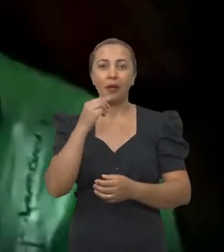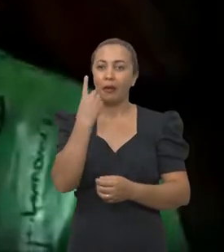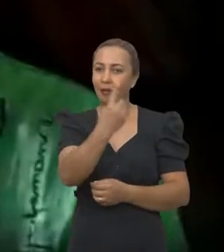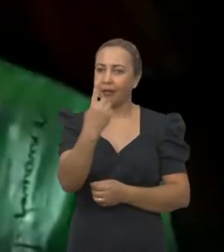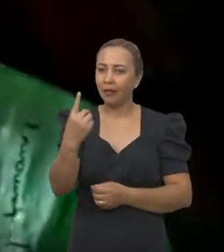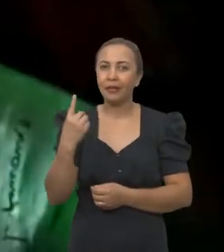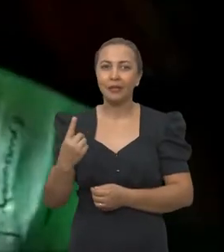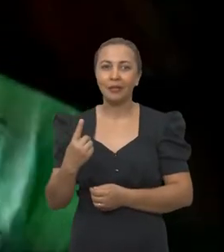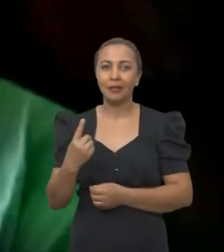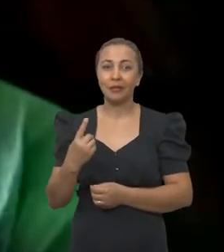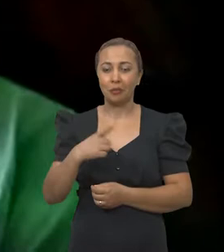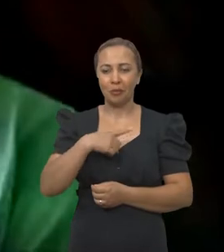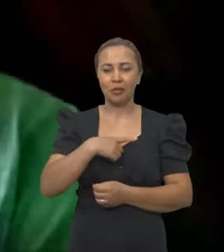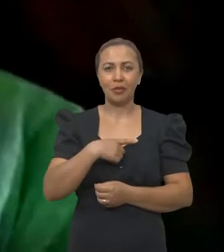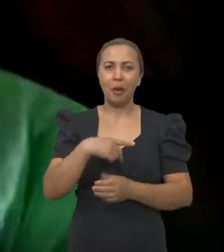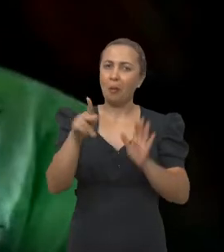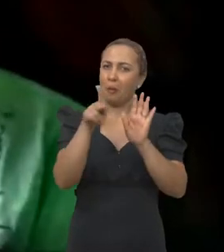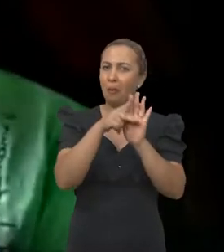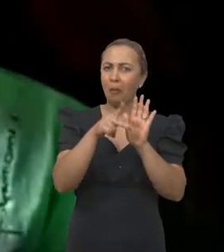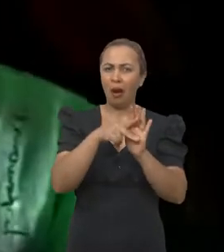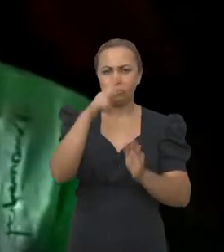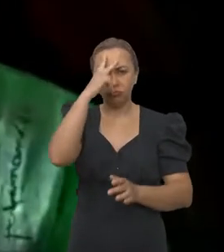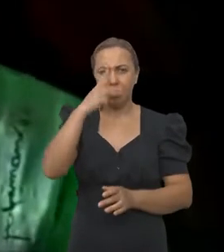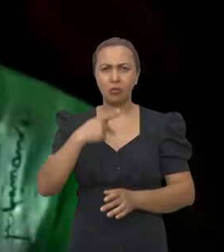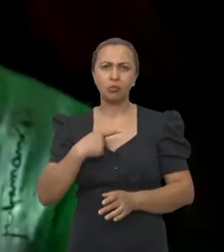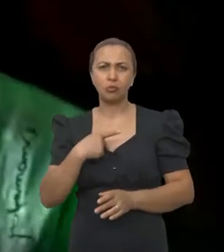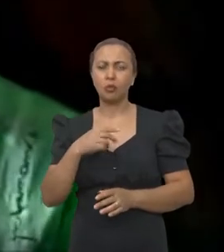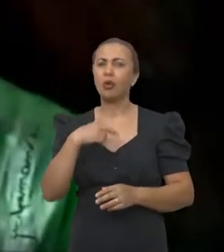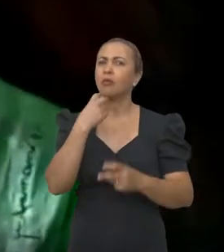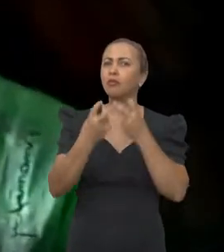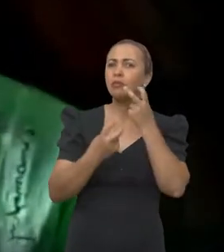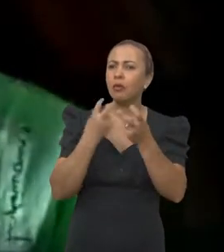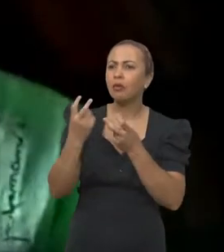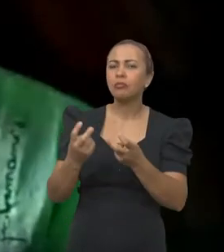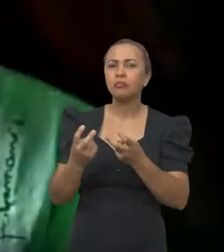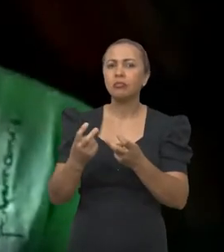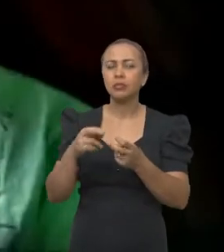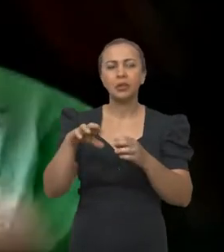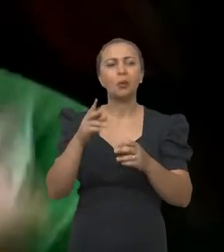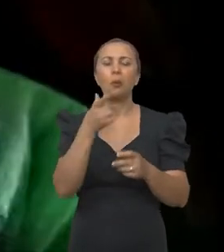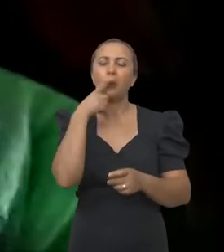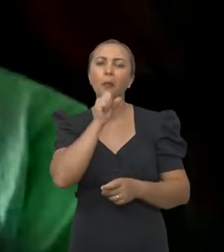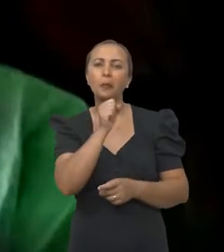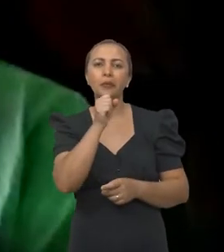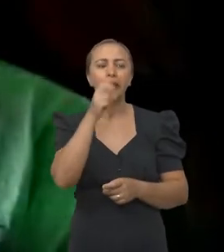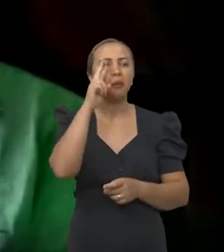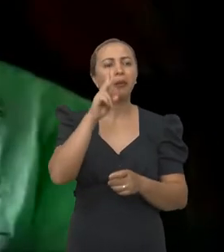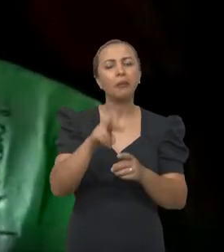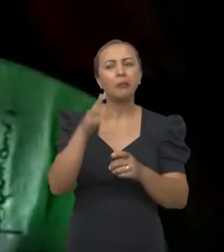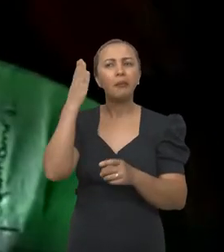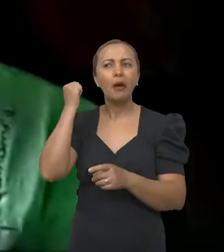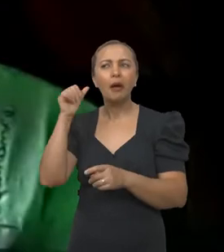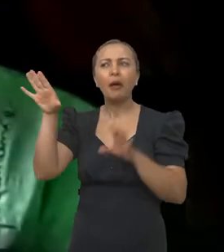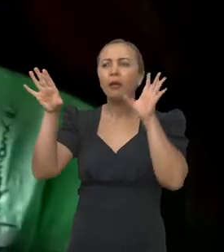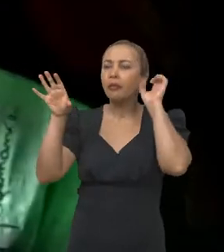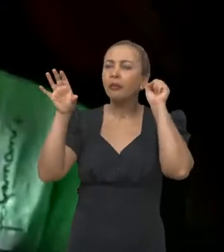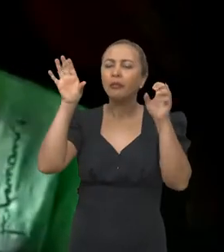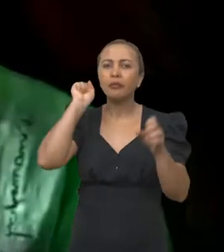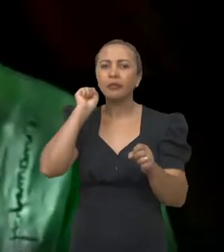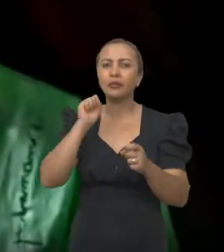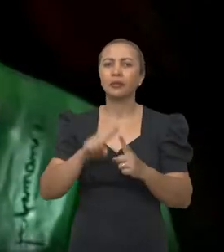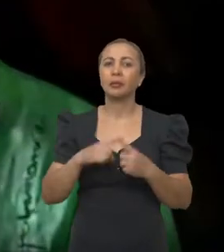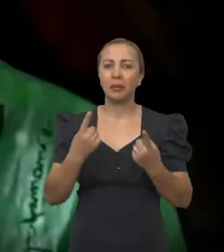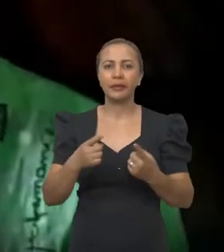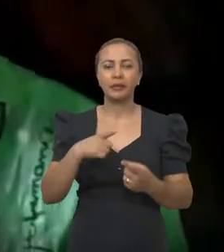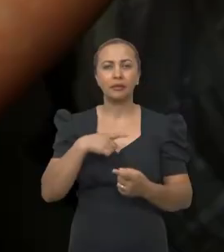cada espécie tem tanto próprio dela então a gente consegue identificar e diferenciar uma da outra é